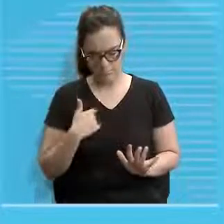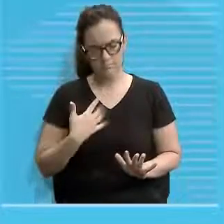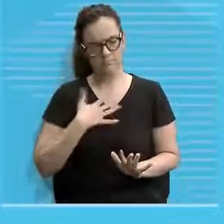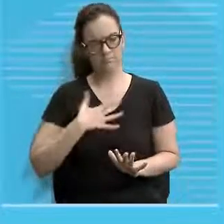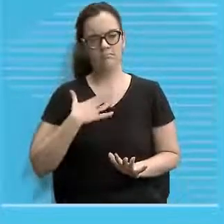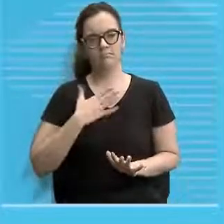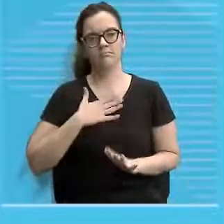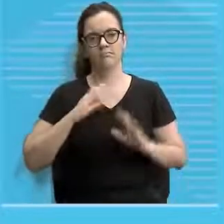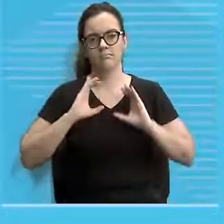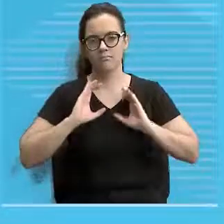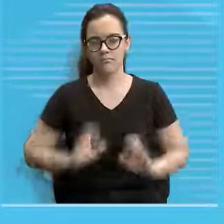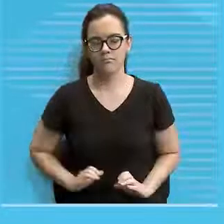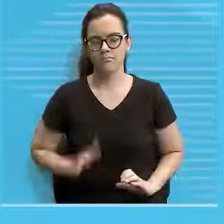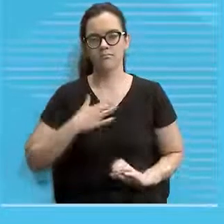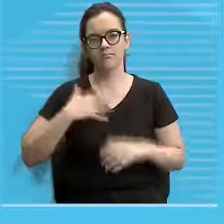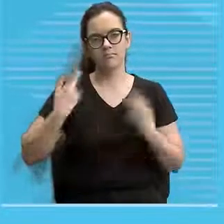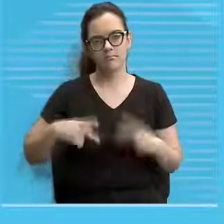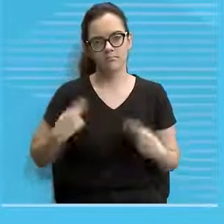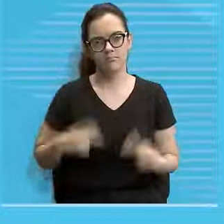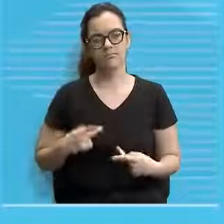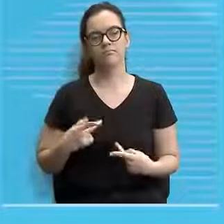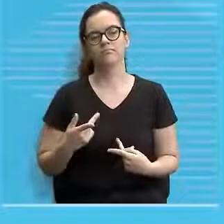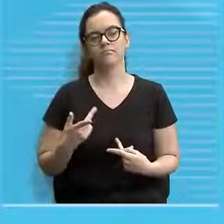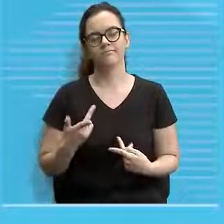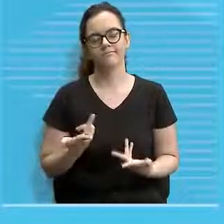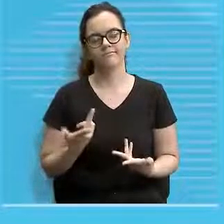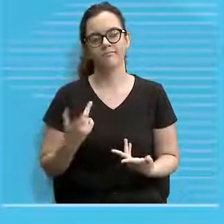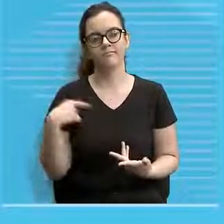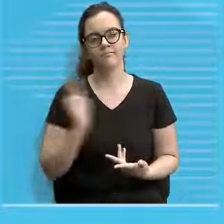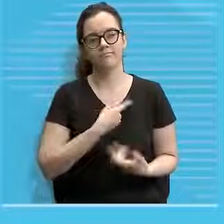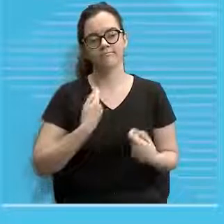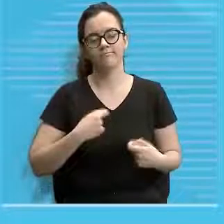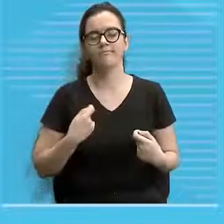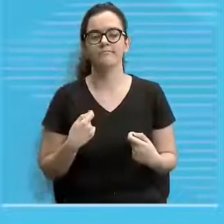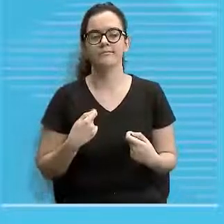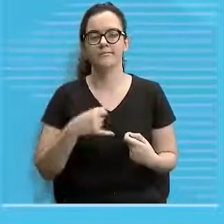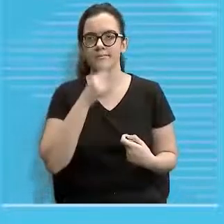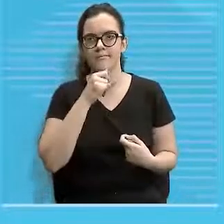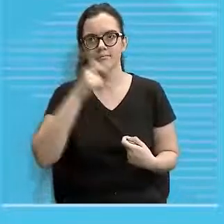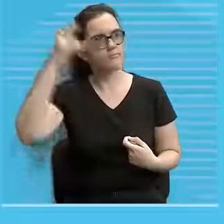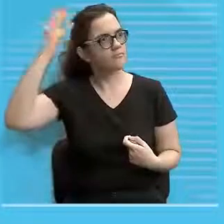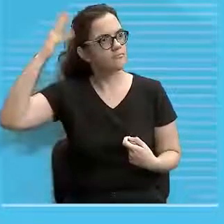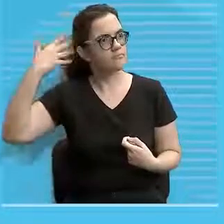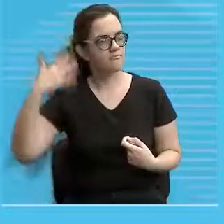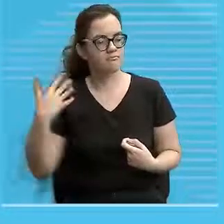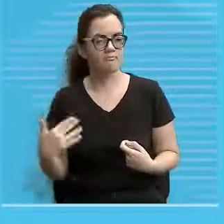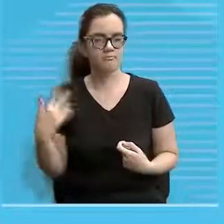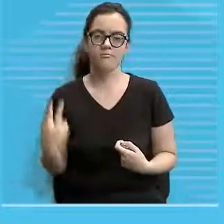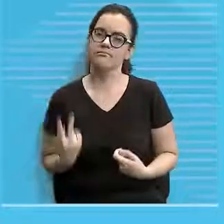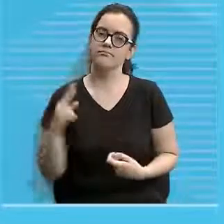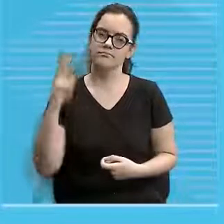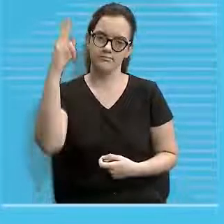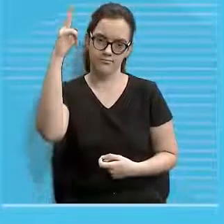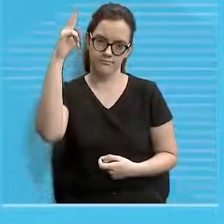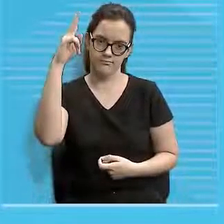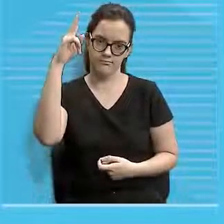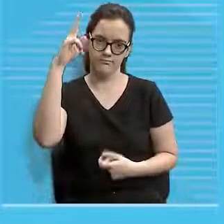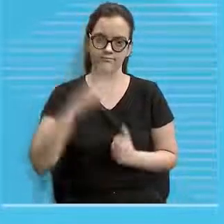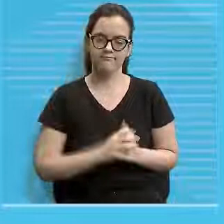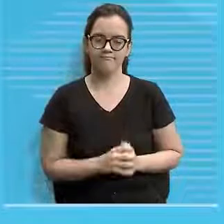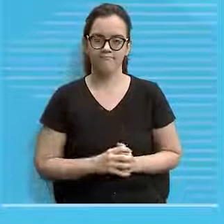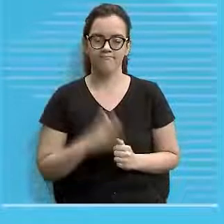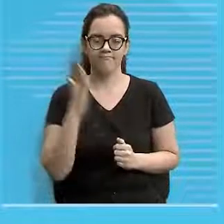minha personalidade, da forma como eu convivo com o outro, do meu corpo, do meu cabelo, do meu rosto. E é isso,